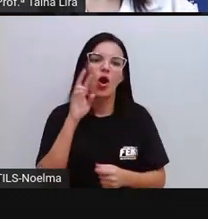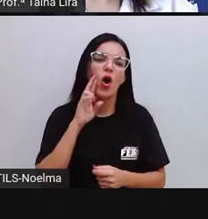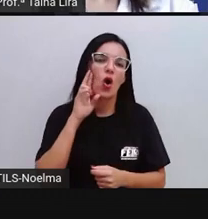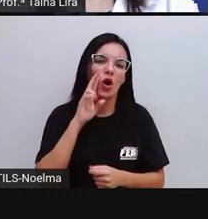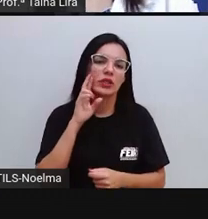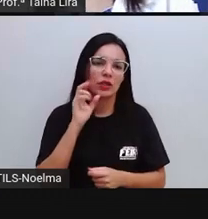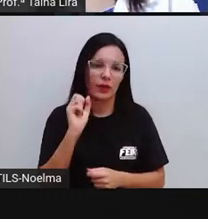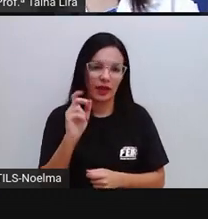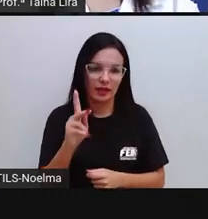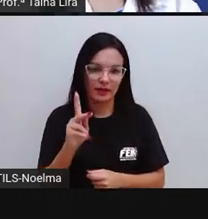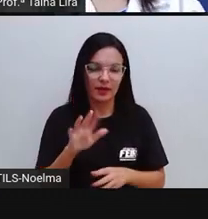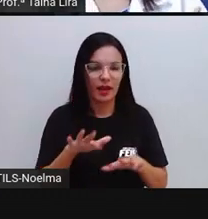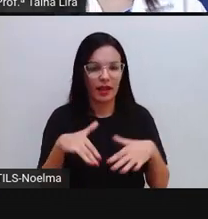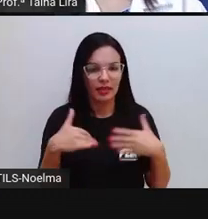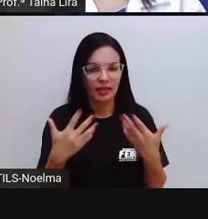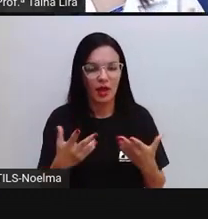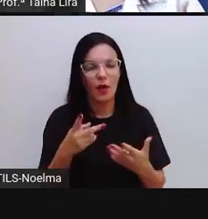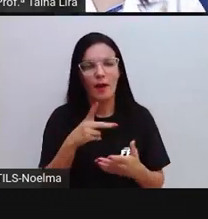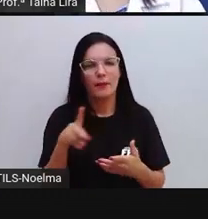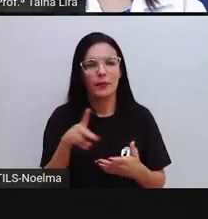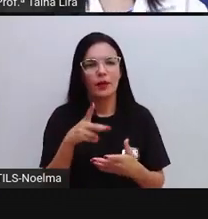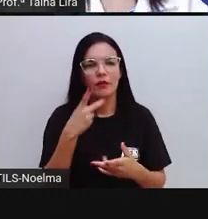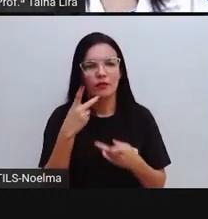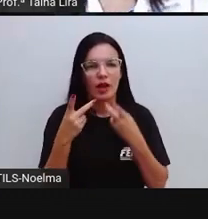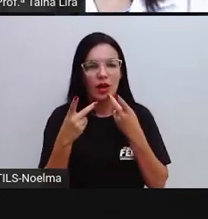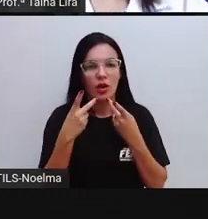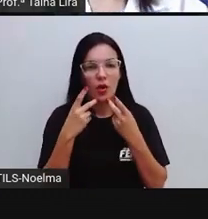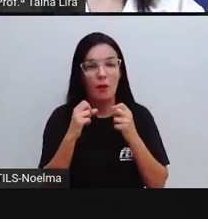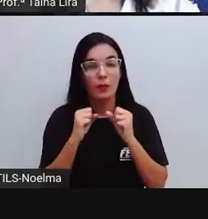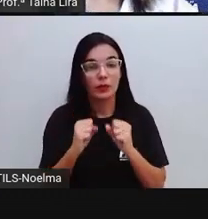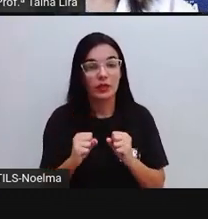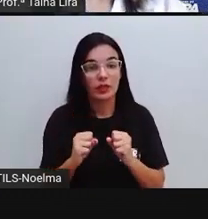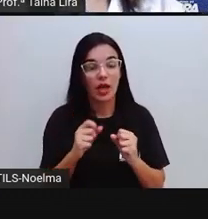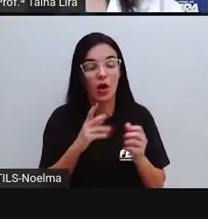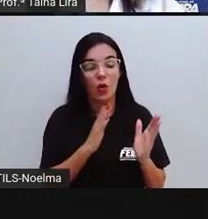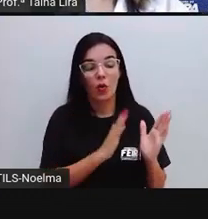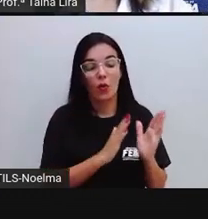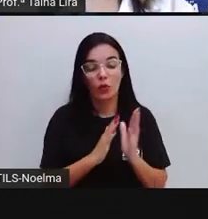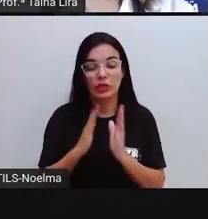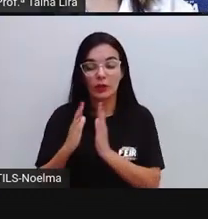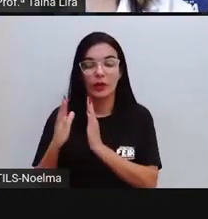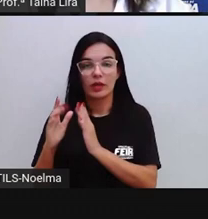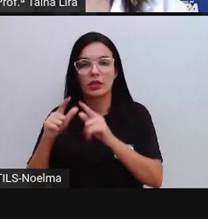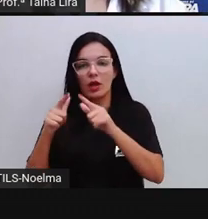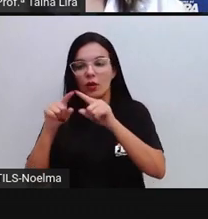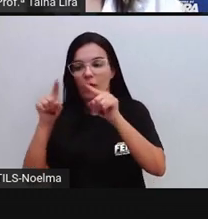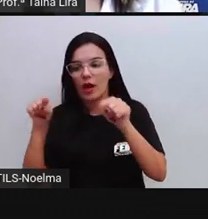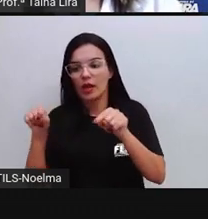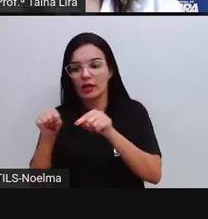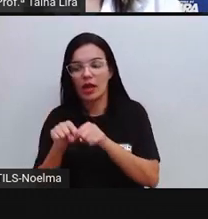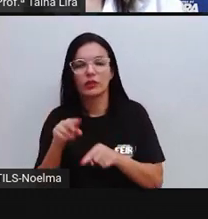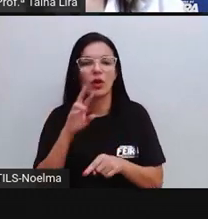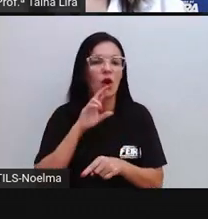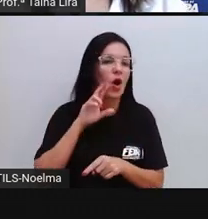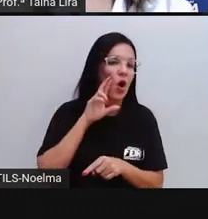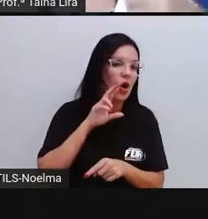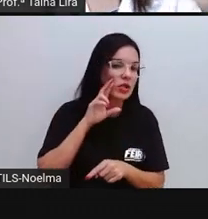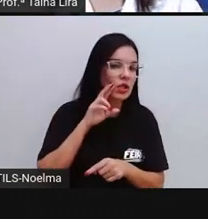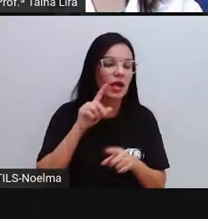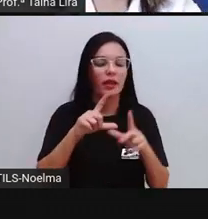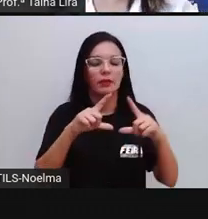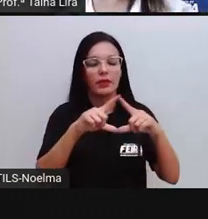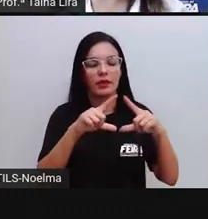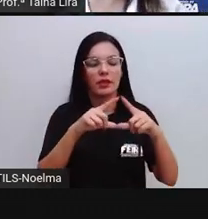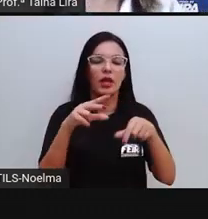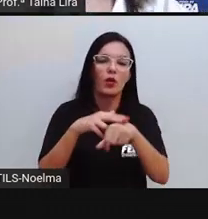segundo ano? E aí, como a Pró falou, a gente poderia continuar essa sequência, né? Colocar ali dois quadrados rosa, mais